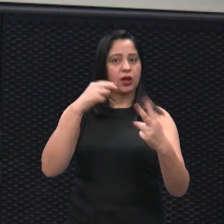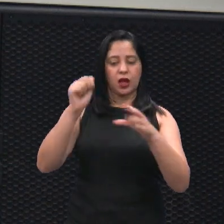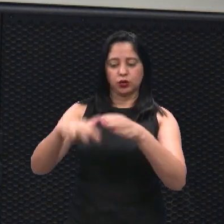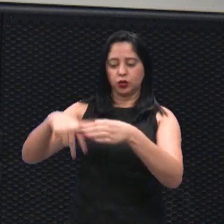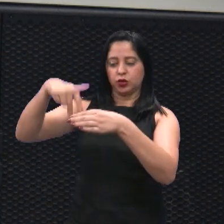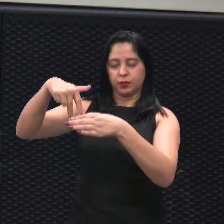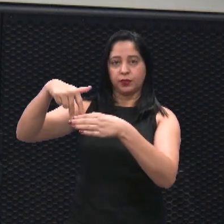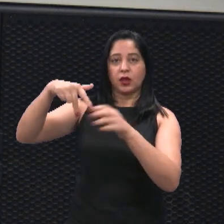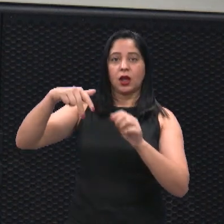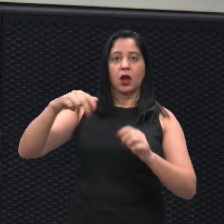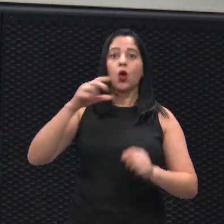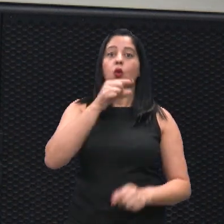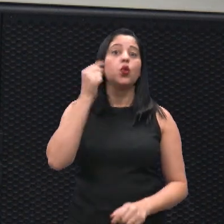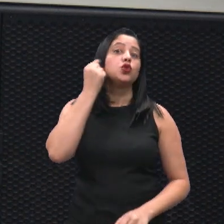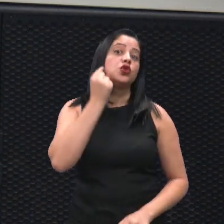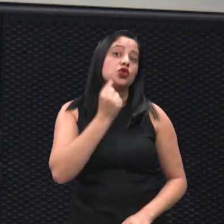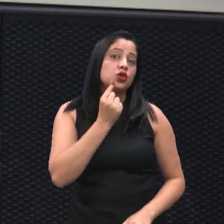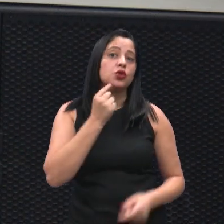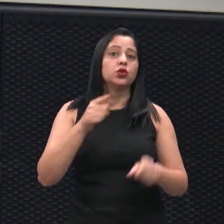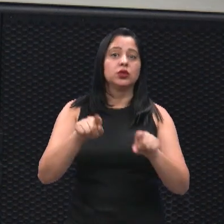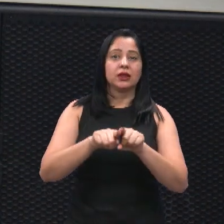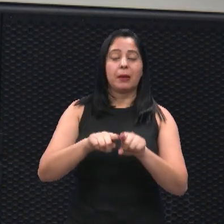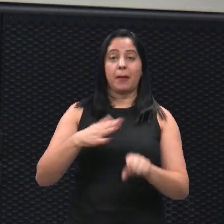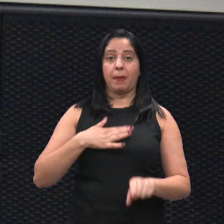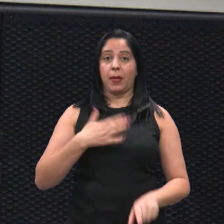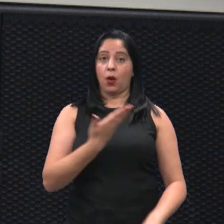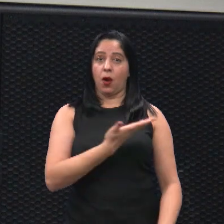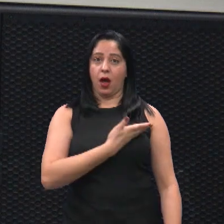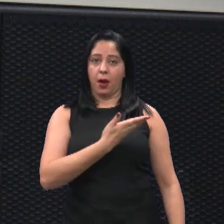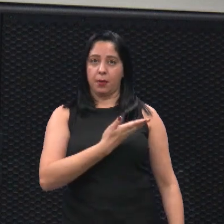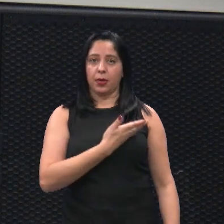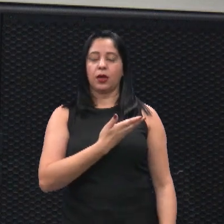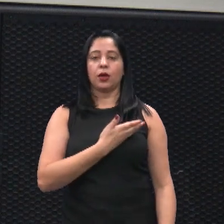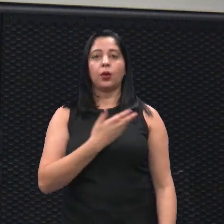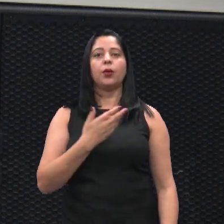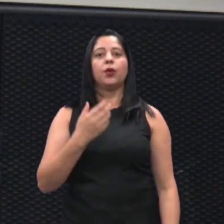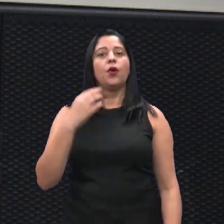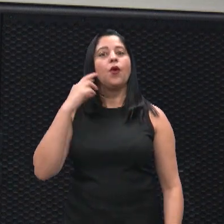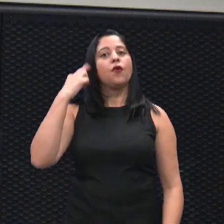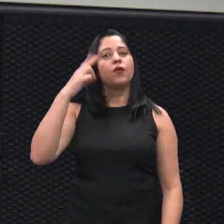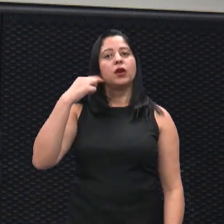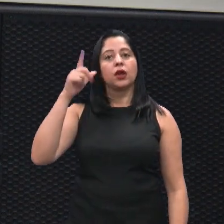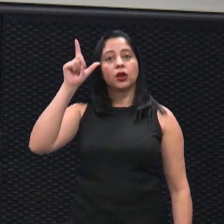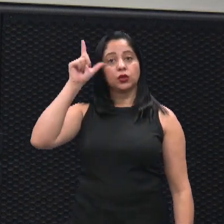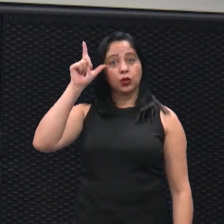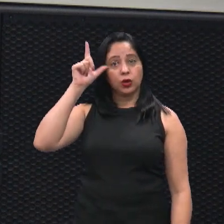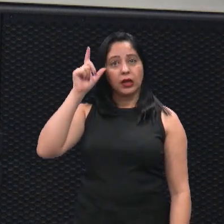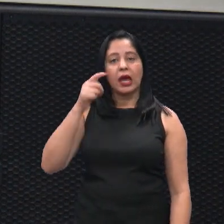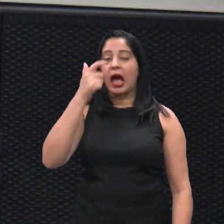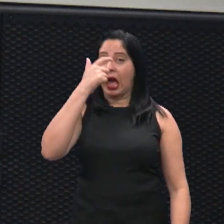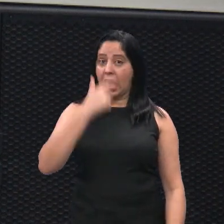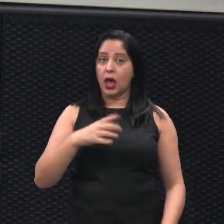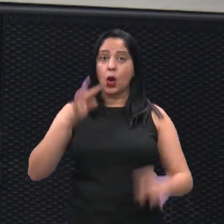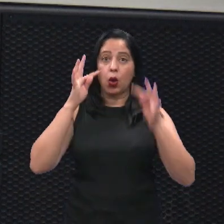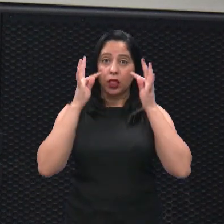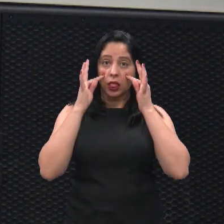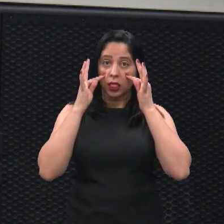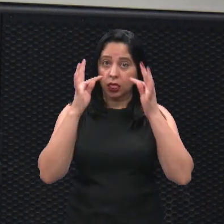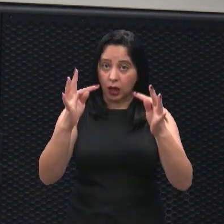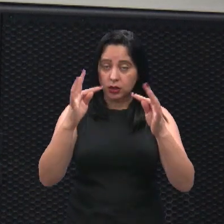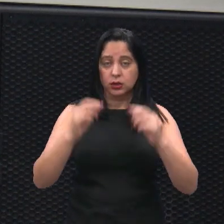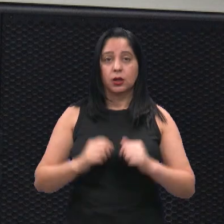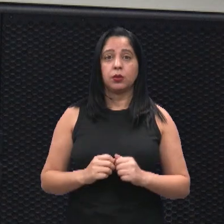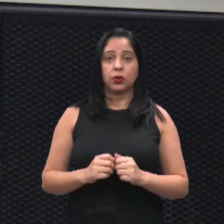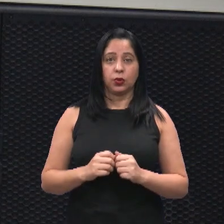Gilson, mas especialmente o meu colega de bancada no PL, vereador Lino Bispo. Sou testemunha, desde a legislatura